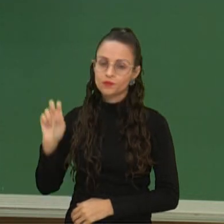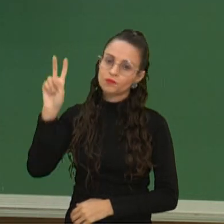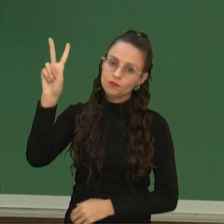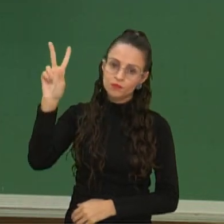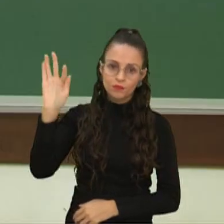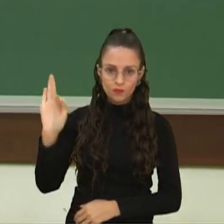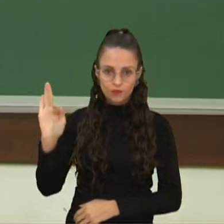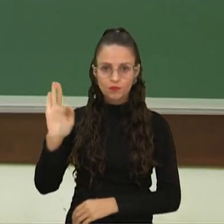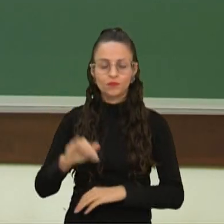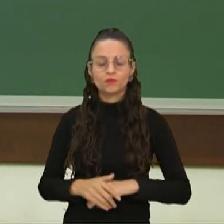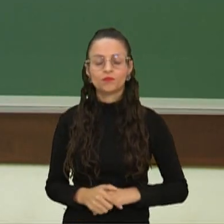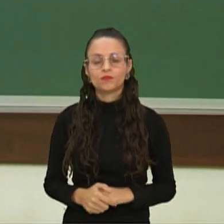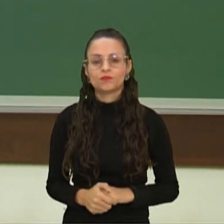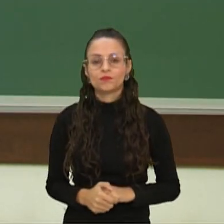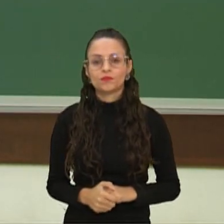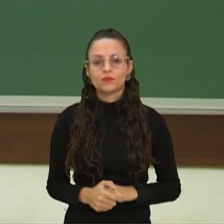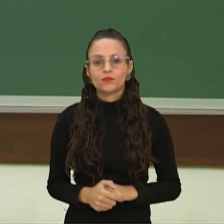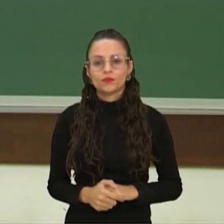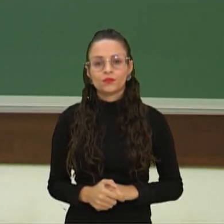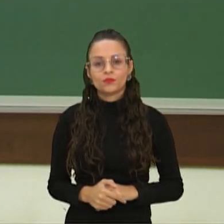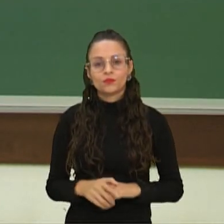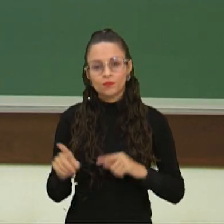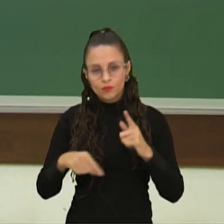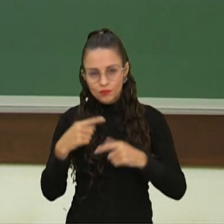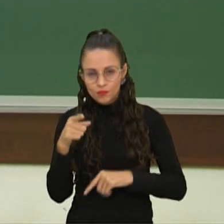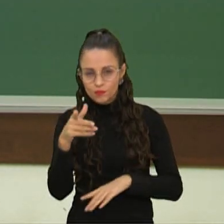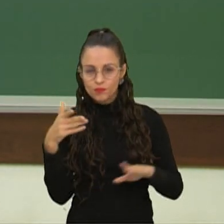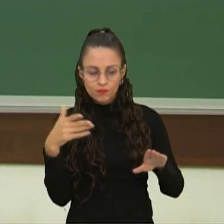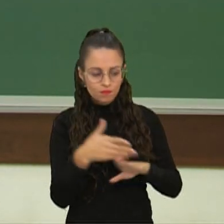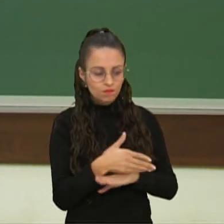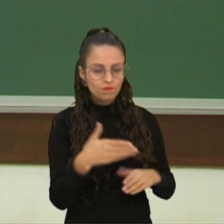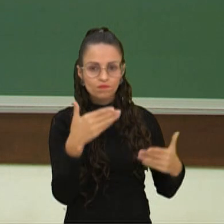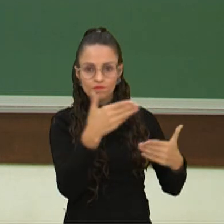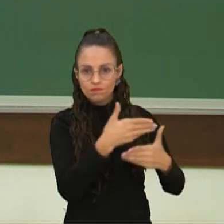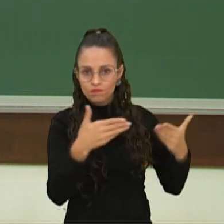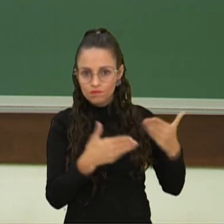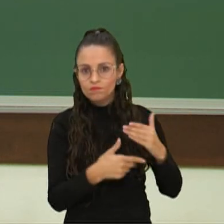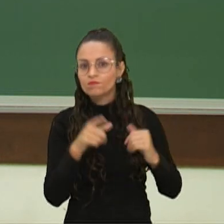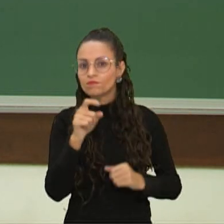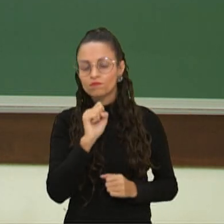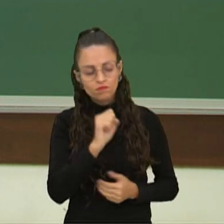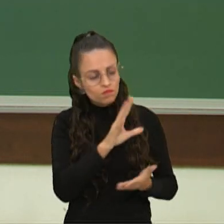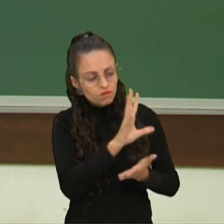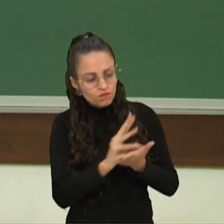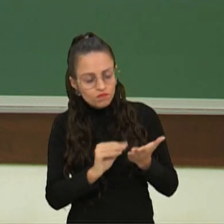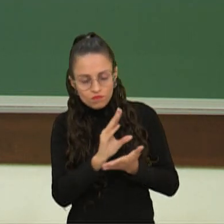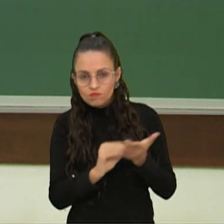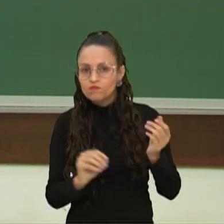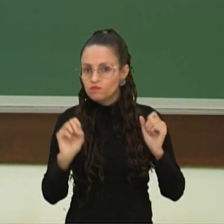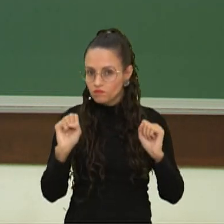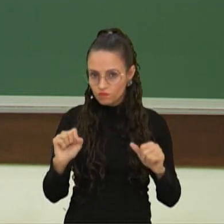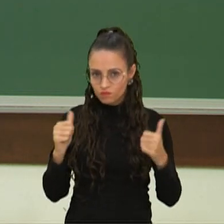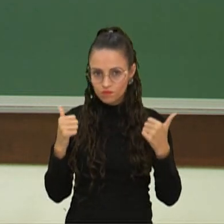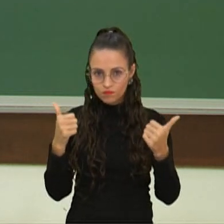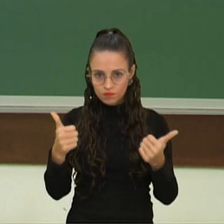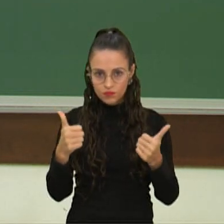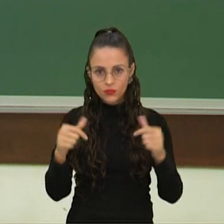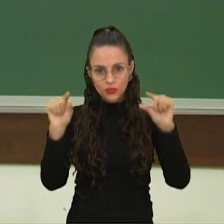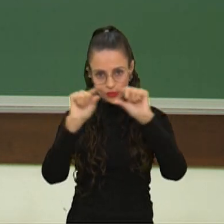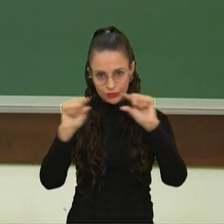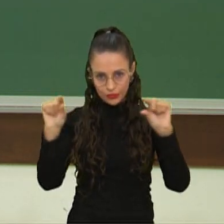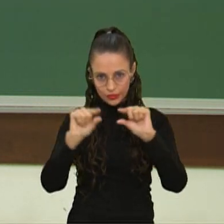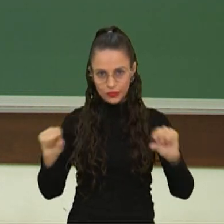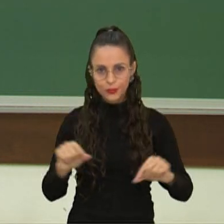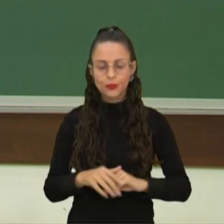ou falso. Como depois você vai ter acesso a esse material na plataforma, então depois vocês podem olhar, podem copiar se for o caso, beleza? As frases que eu